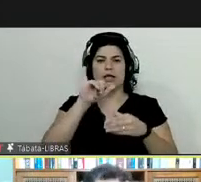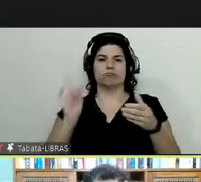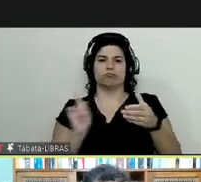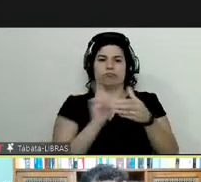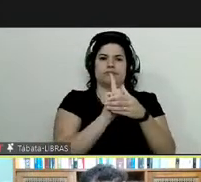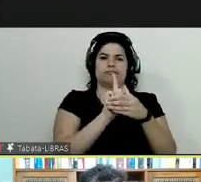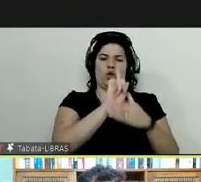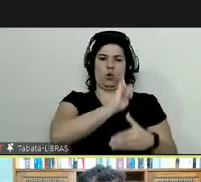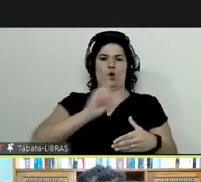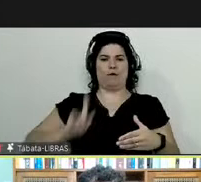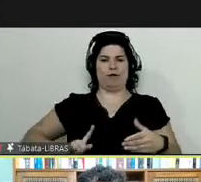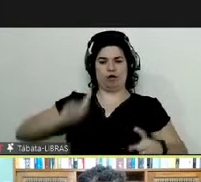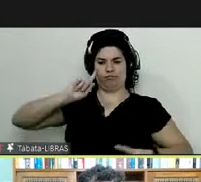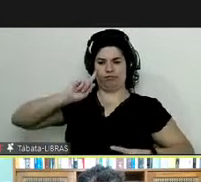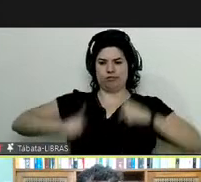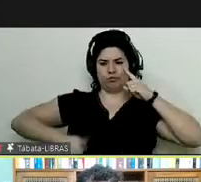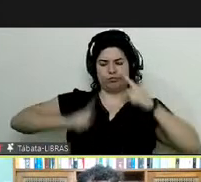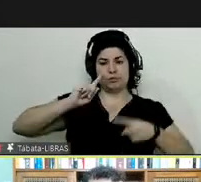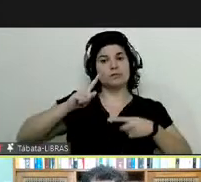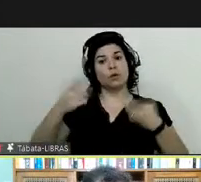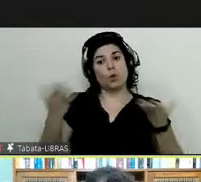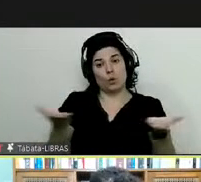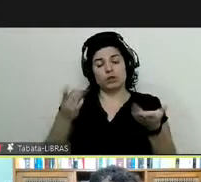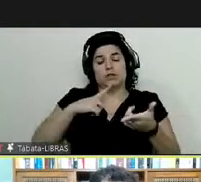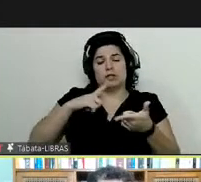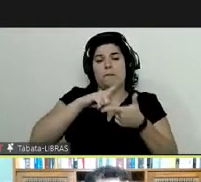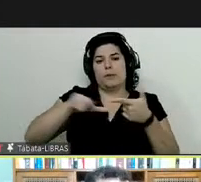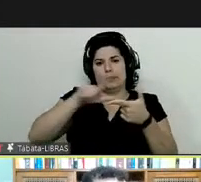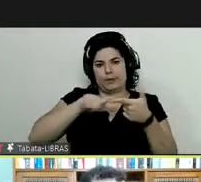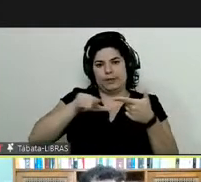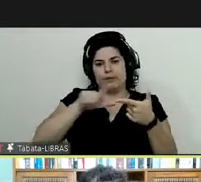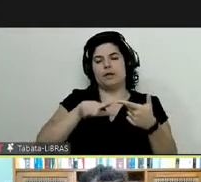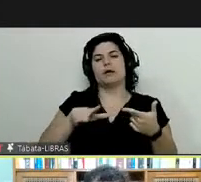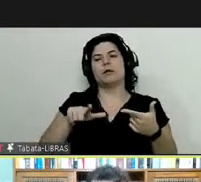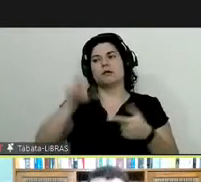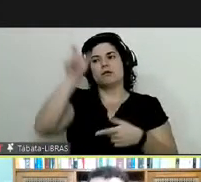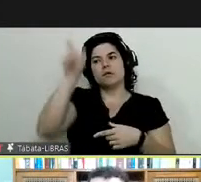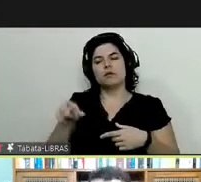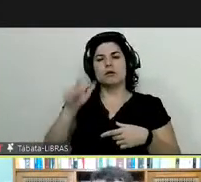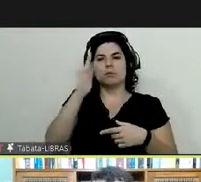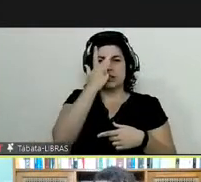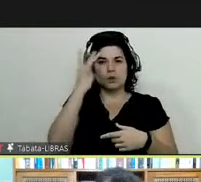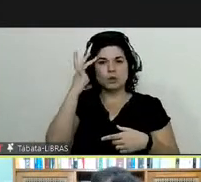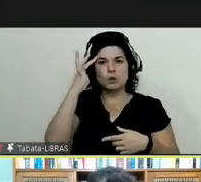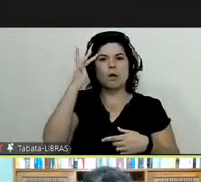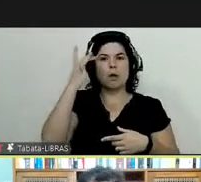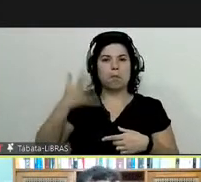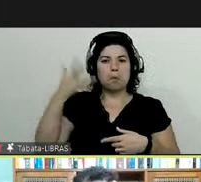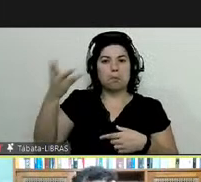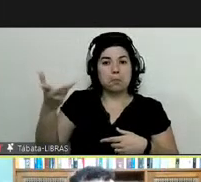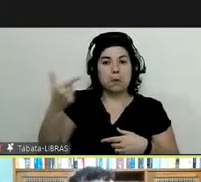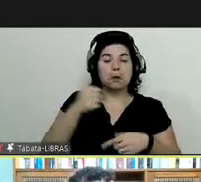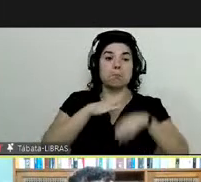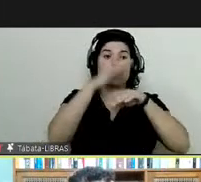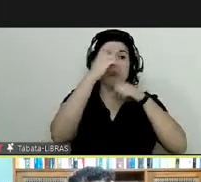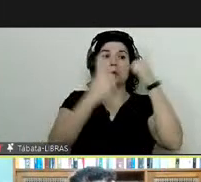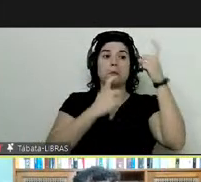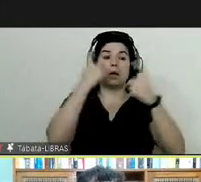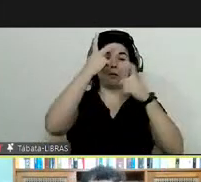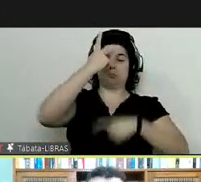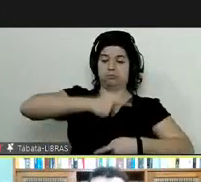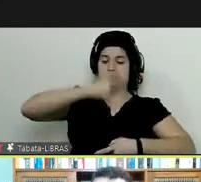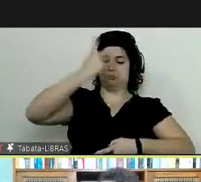Ah mas então parte desses problemas até os dias de hoje a presença dos demagogos né daqueles que são os políticos mais preocupados consigo